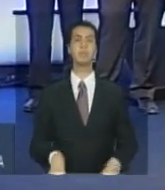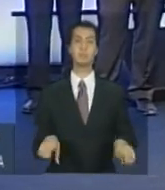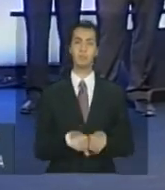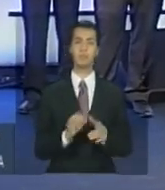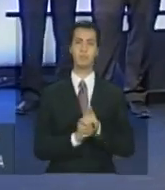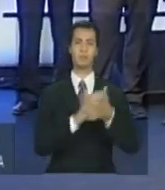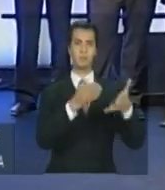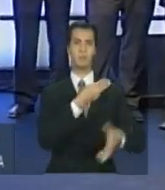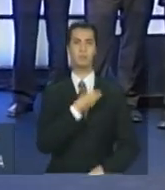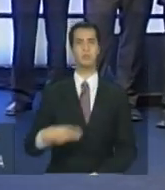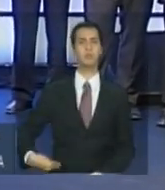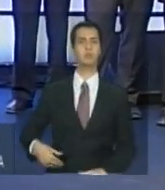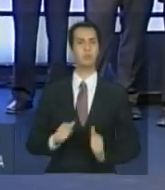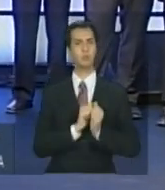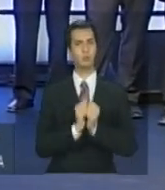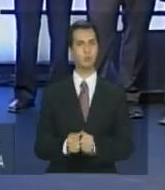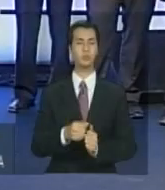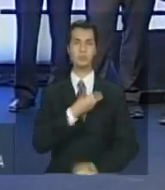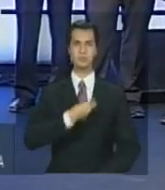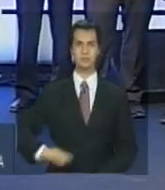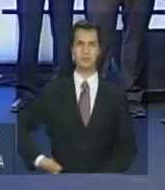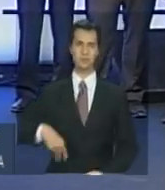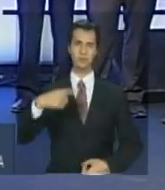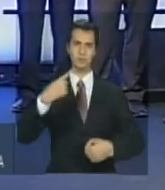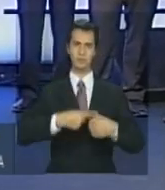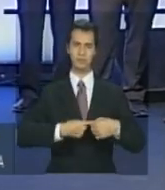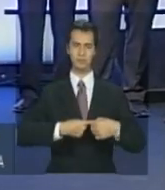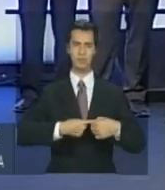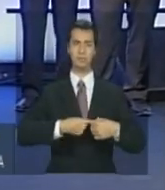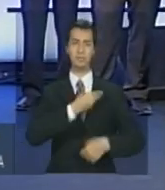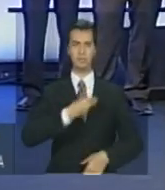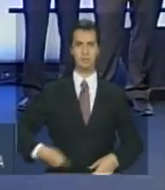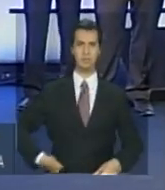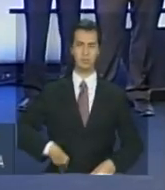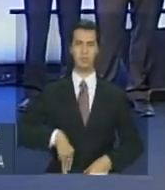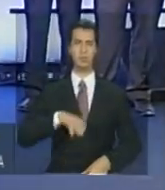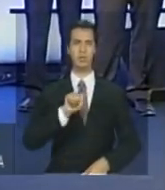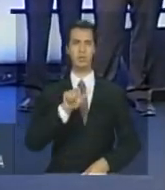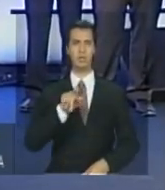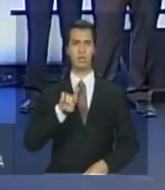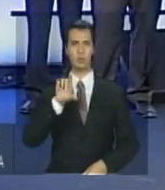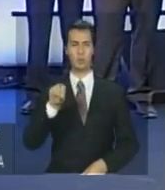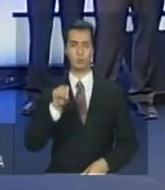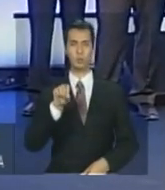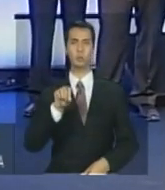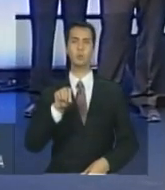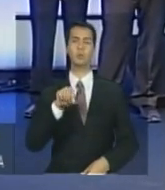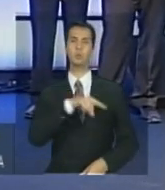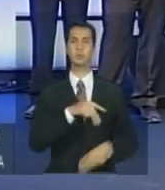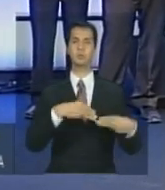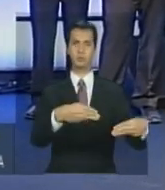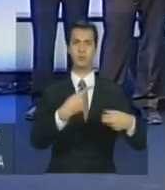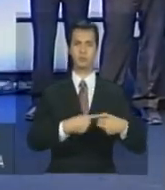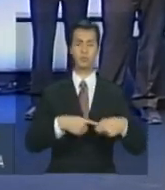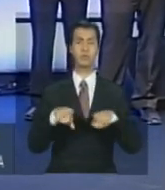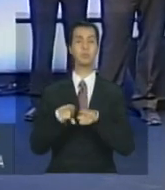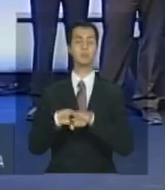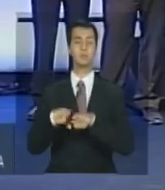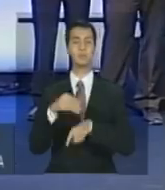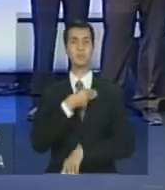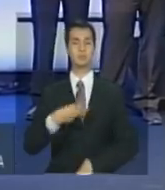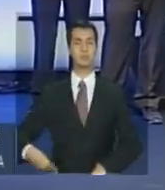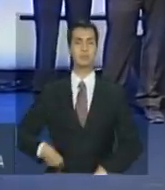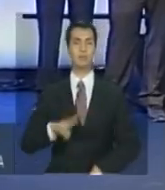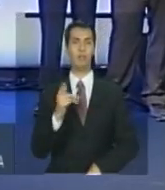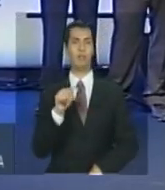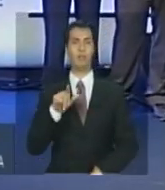acompanham, o ministro das Cidades e a ministra das Comunicações. Vou dirigir